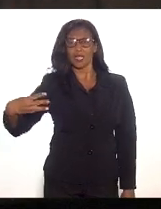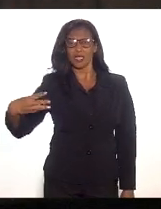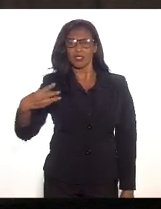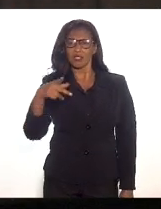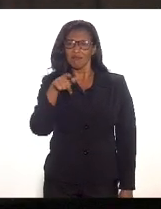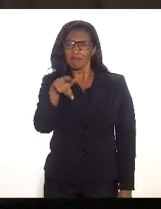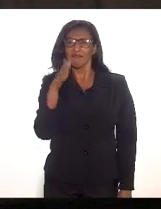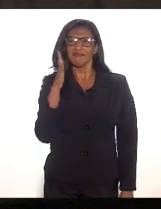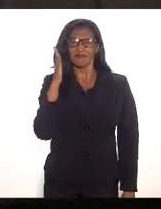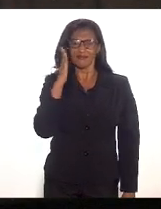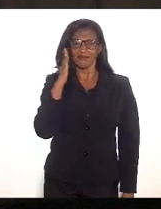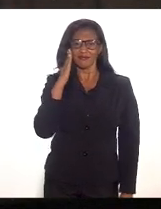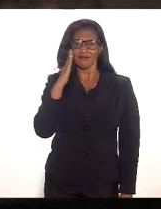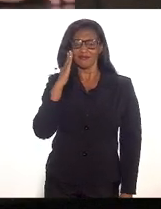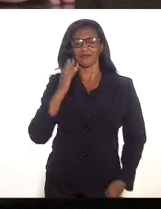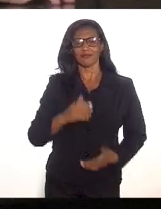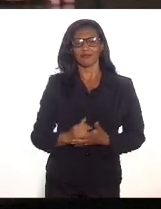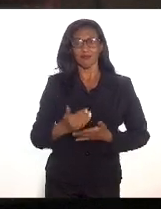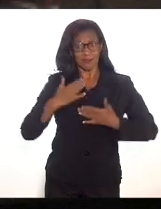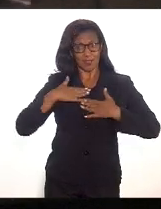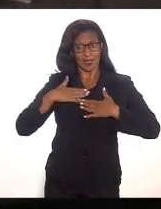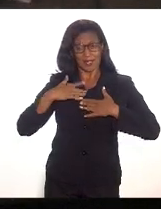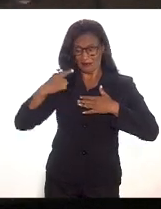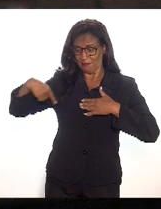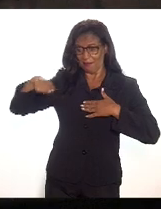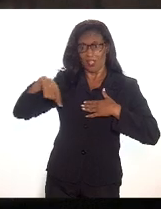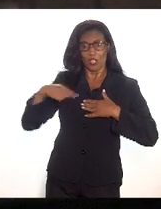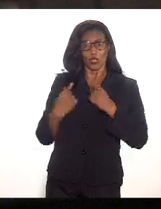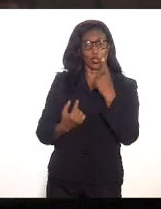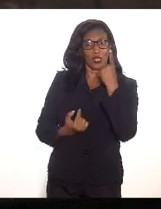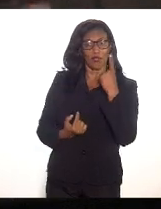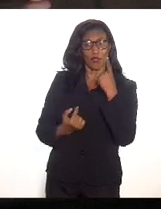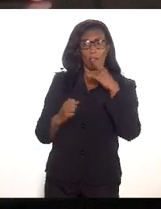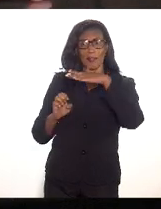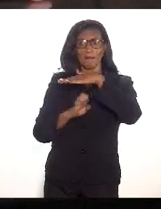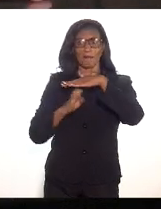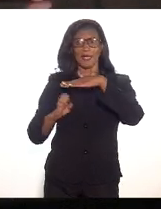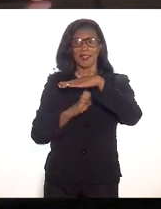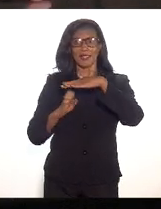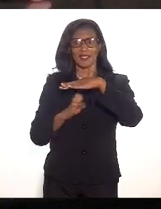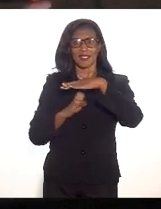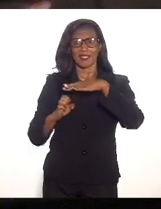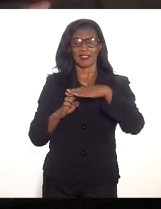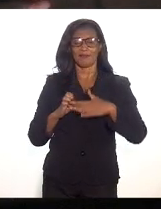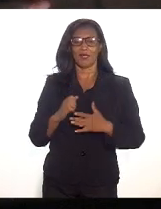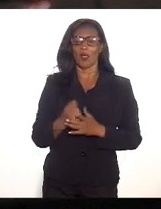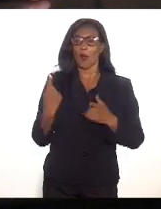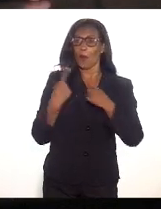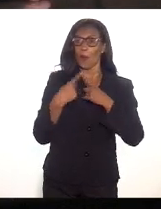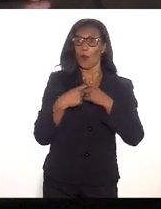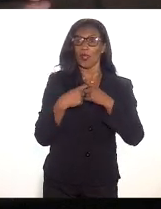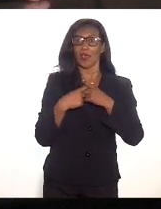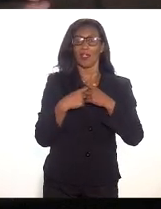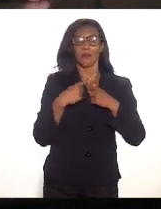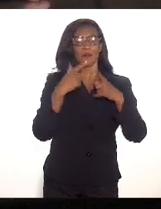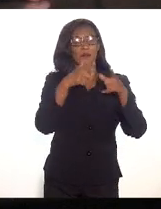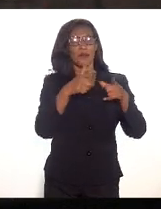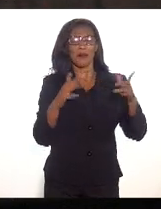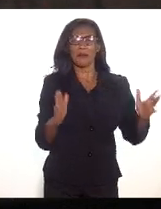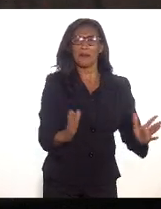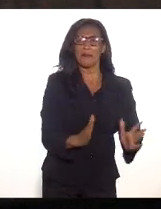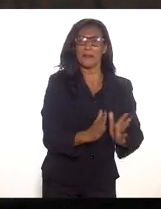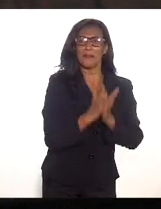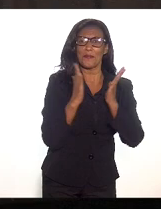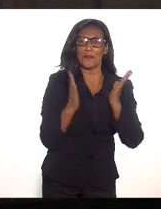Luiz Paulo, da minha região da Zona Oeste, só teve uma empresa que se apresentou. porque a área da periferia é a área mais